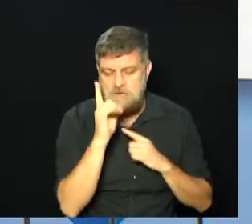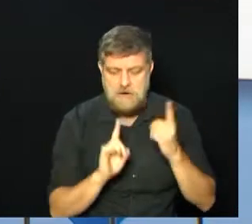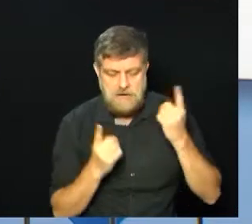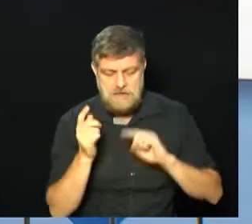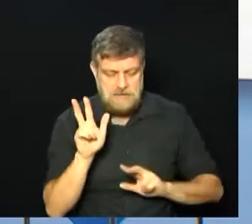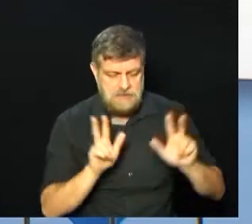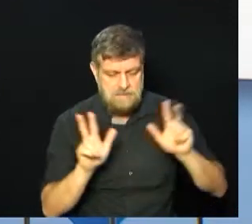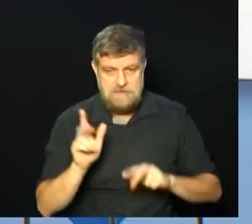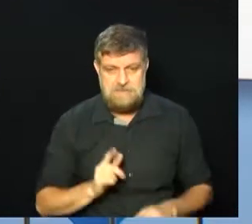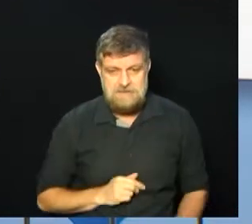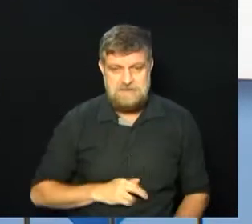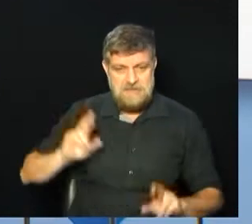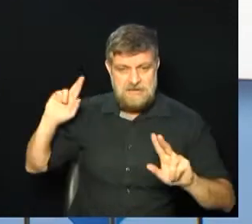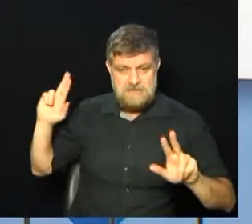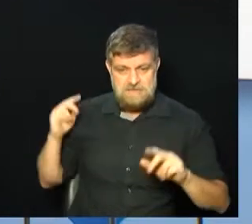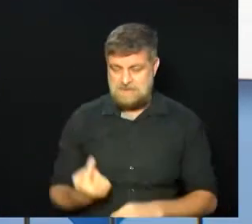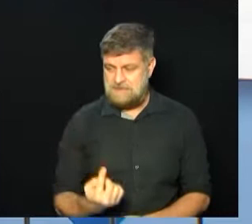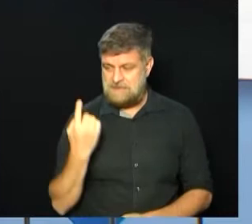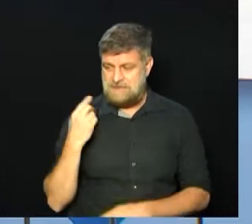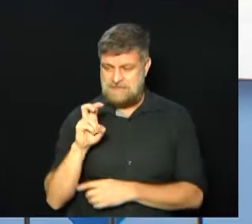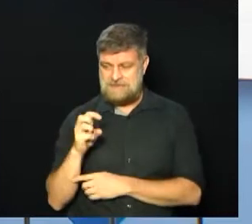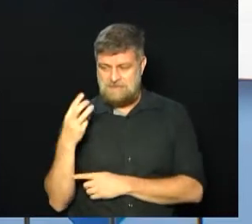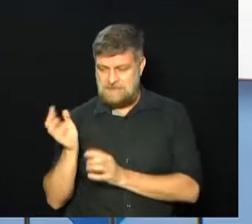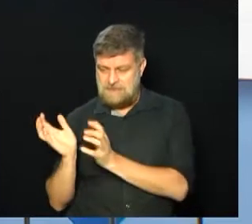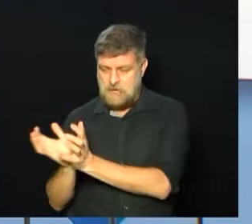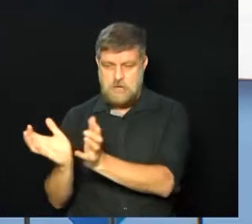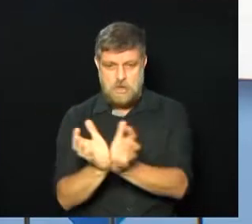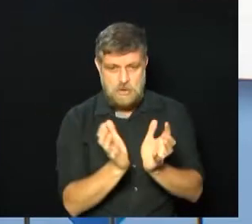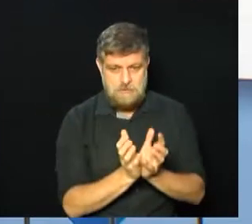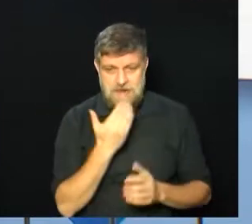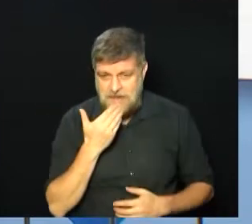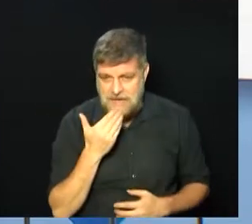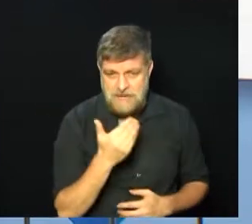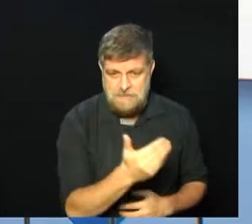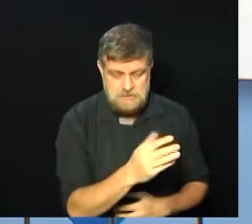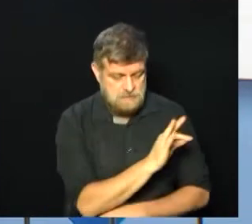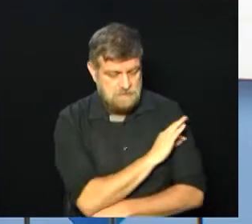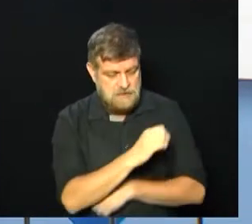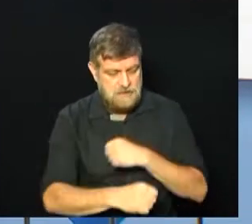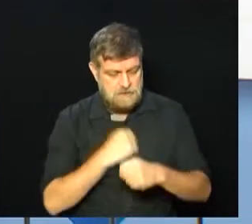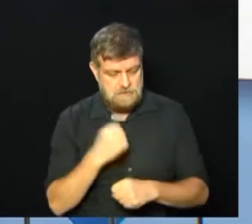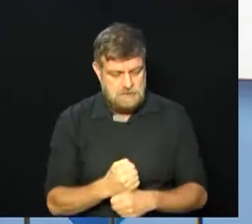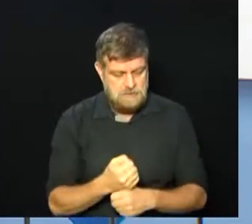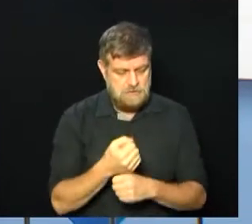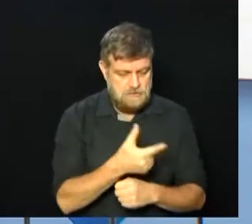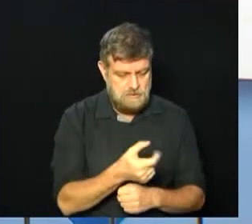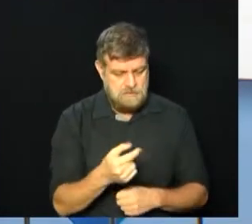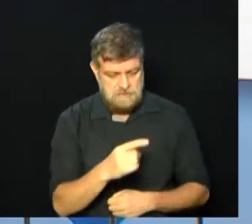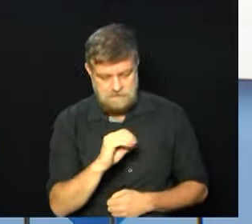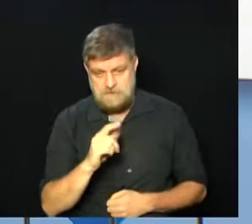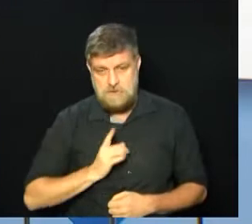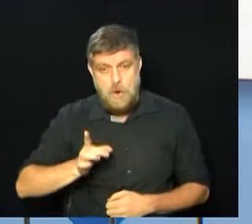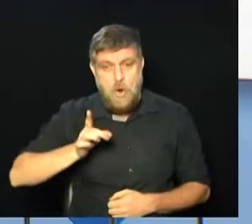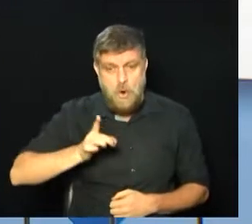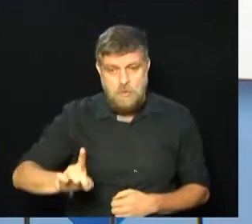muito diferente dos 53 blocos que pediram autorização à prefeitura no ano de a 20 que